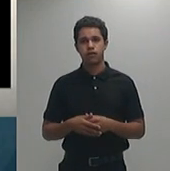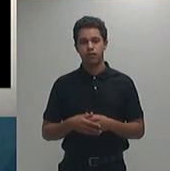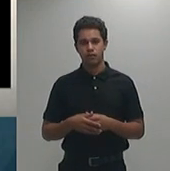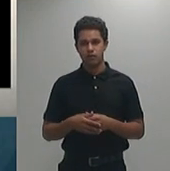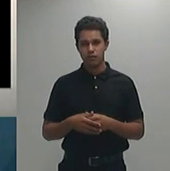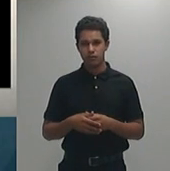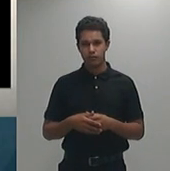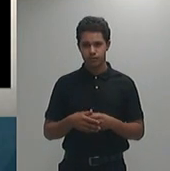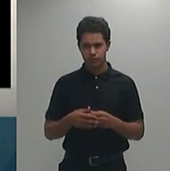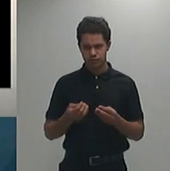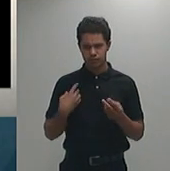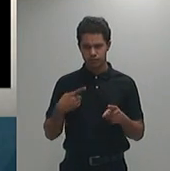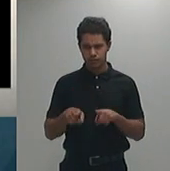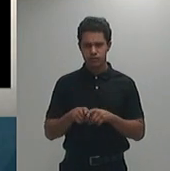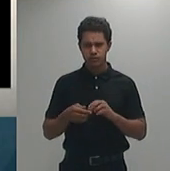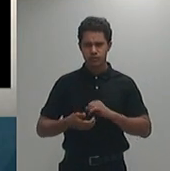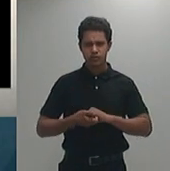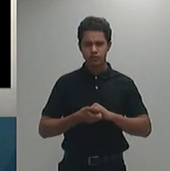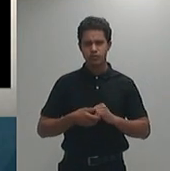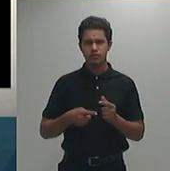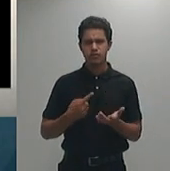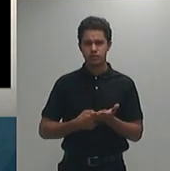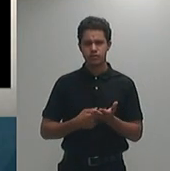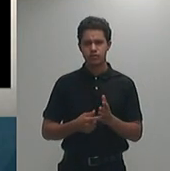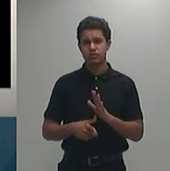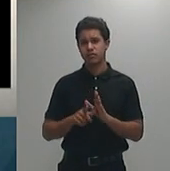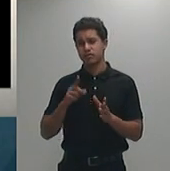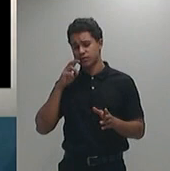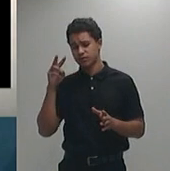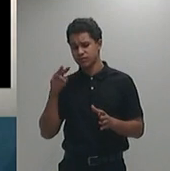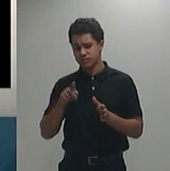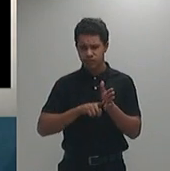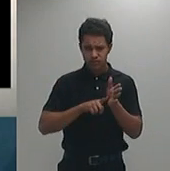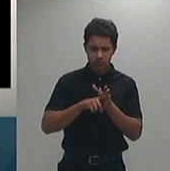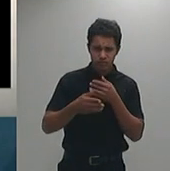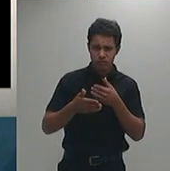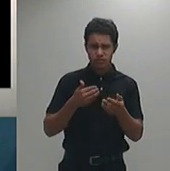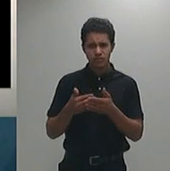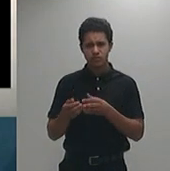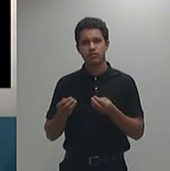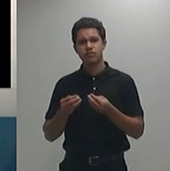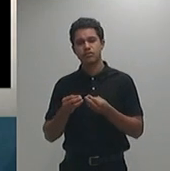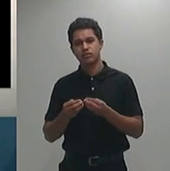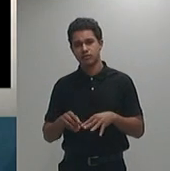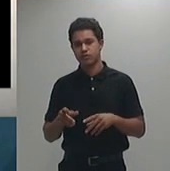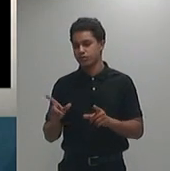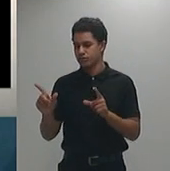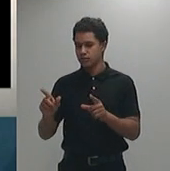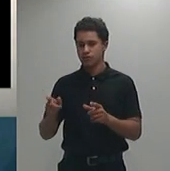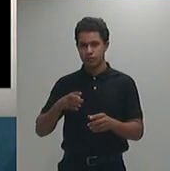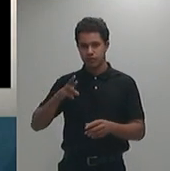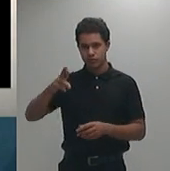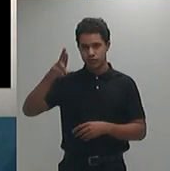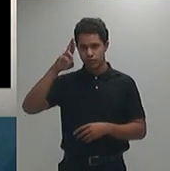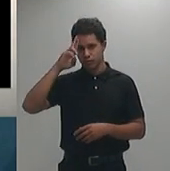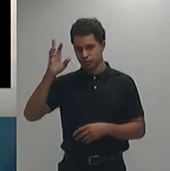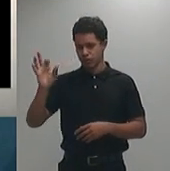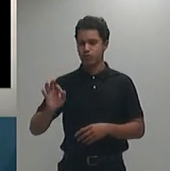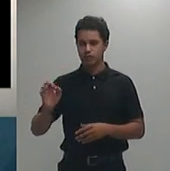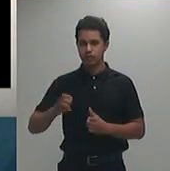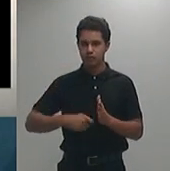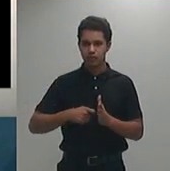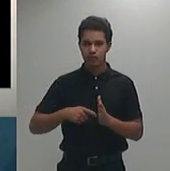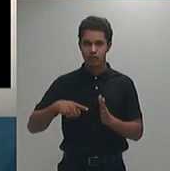acordo de leniência antes dessa verificação de qualquer dano os minoritários ou outra minoritários os especuladores